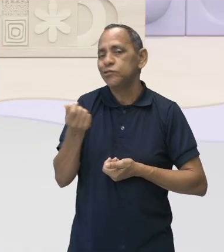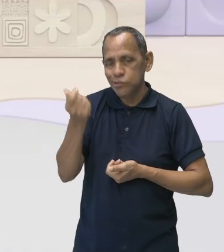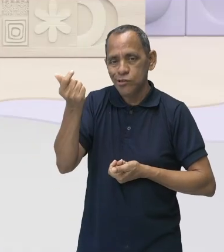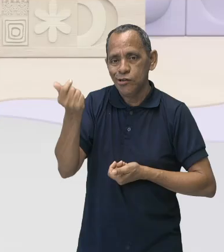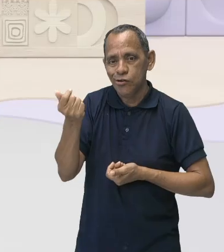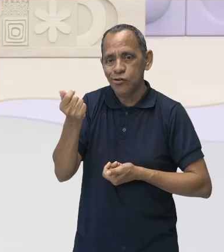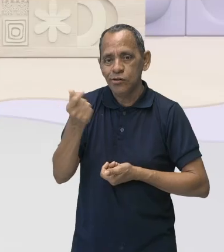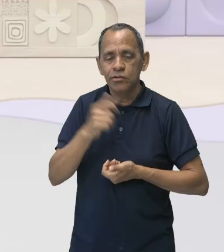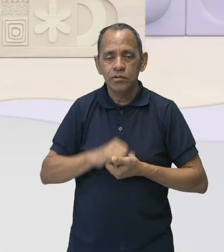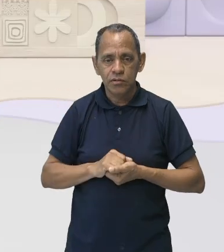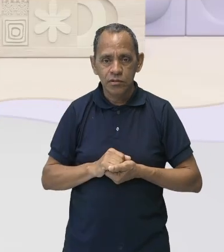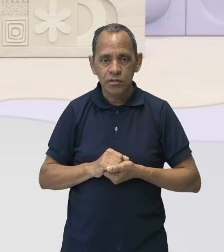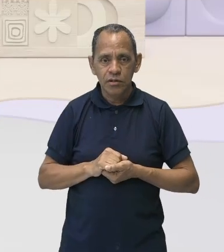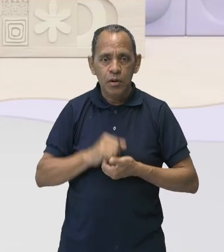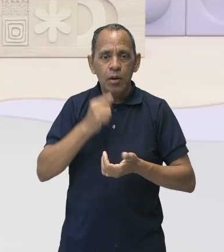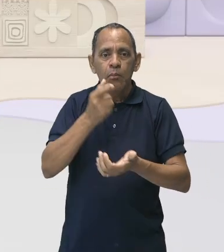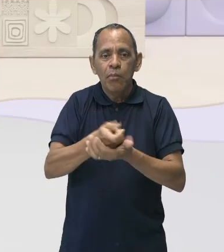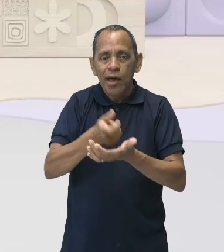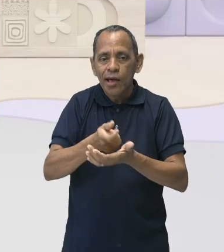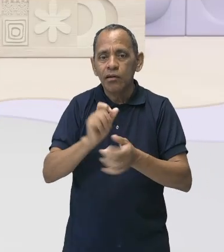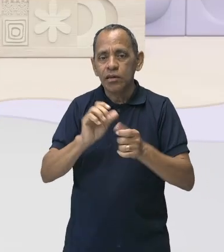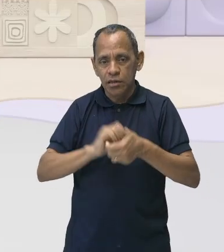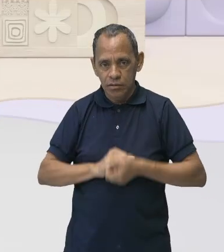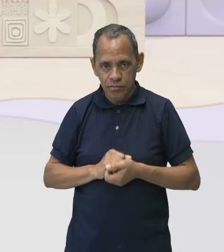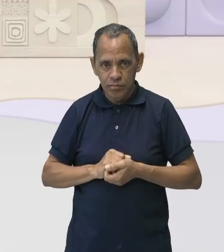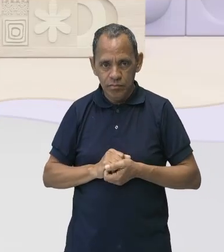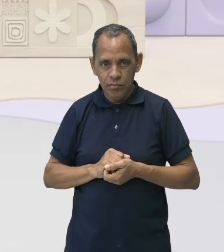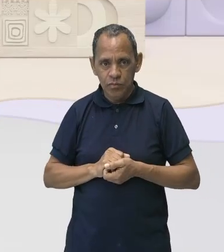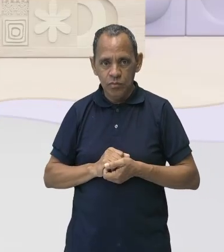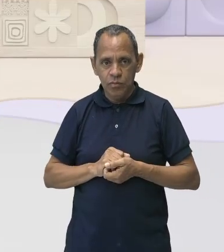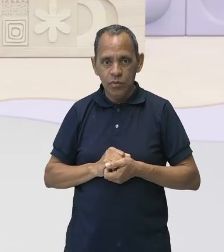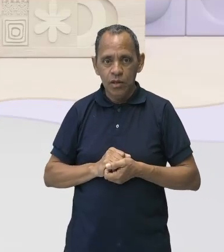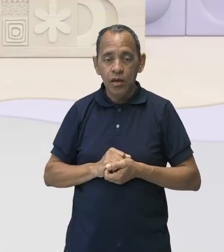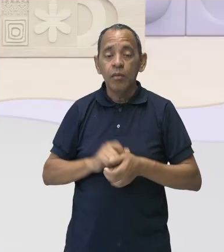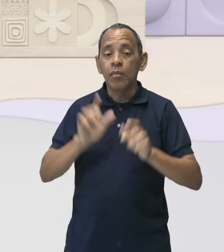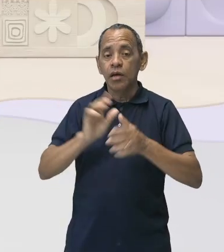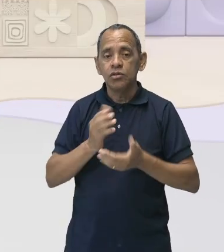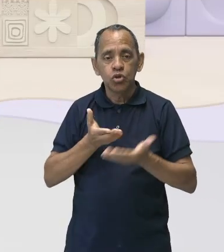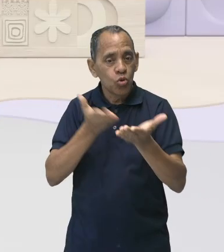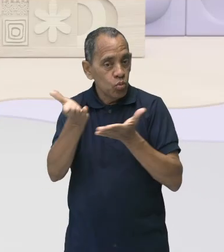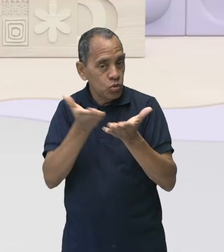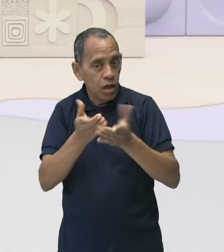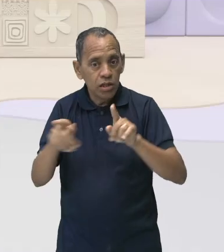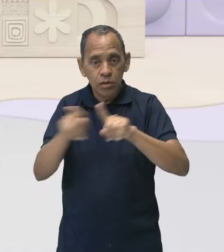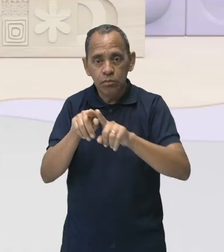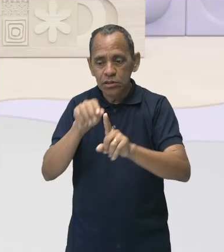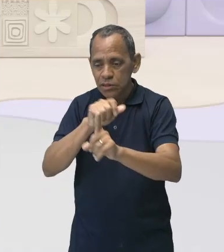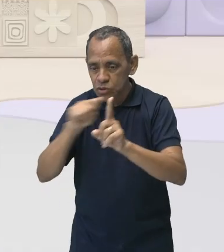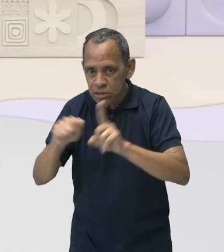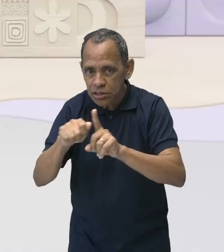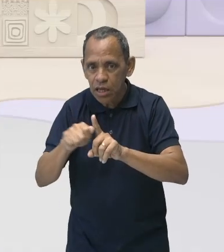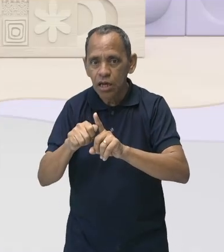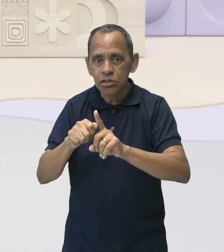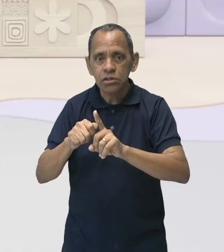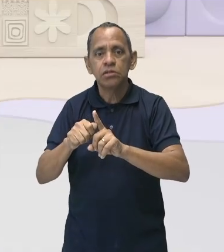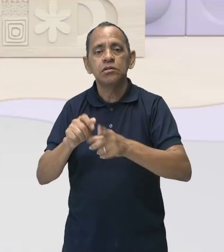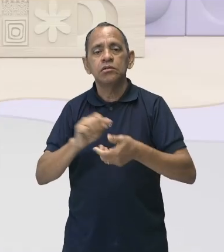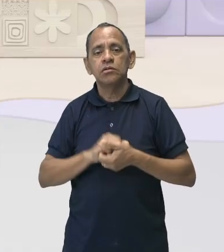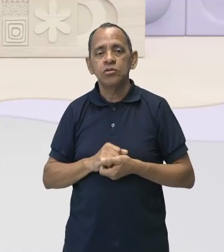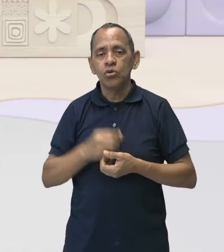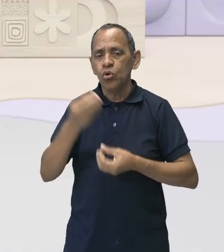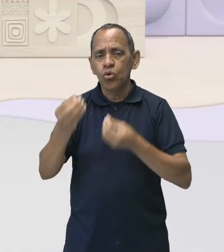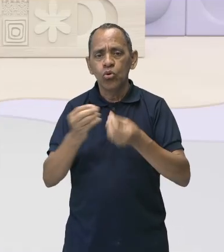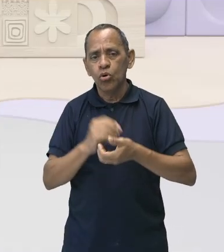mas também essa profissão ela deve servir à sociedade e servir à sociedade de maneira saudável,